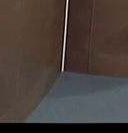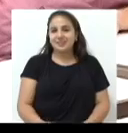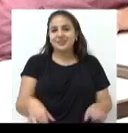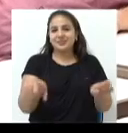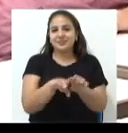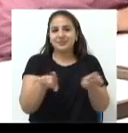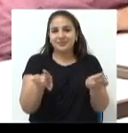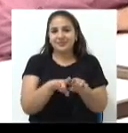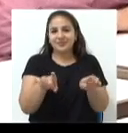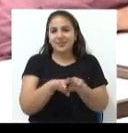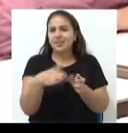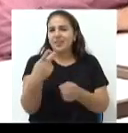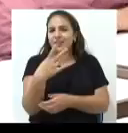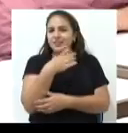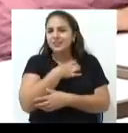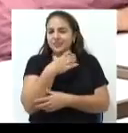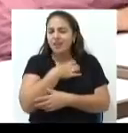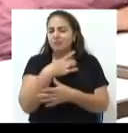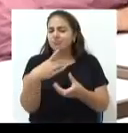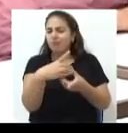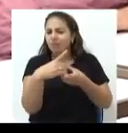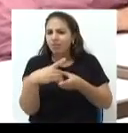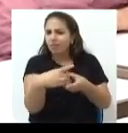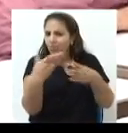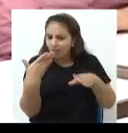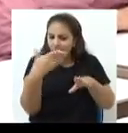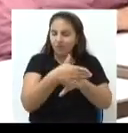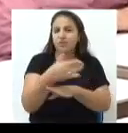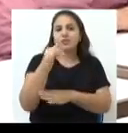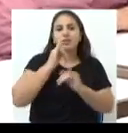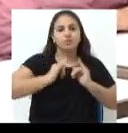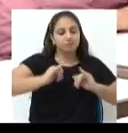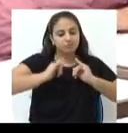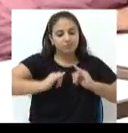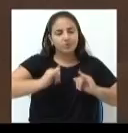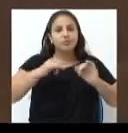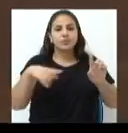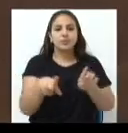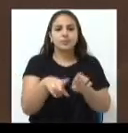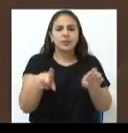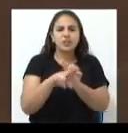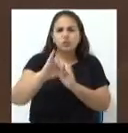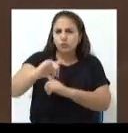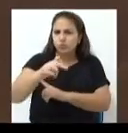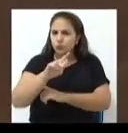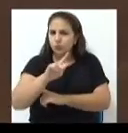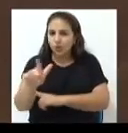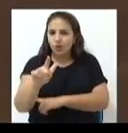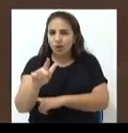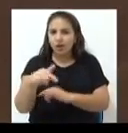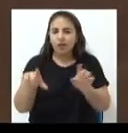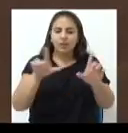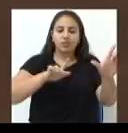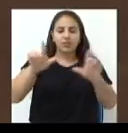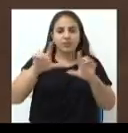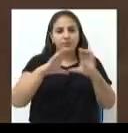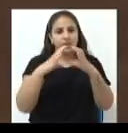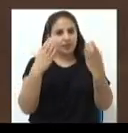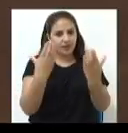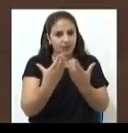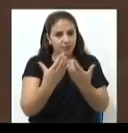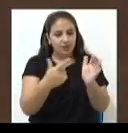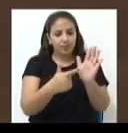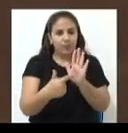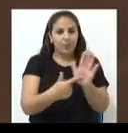especial. E ainda como forma de democratizar o acesso à informação, desde julho, a TV Câmara exibe o